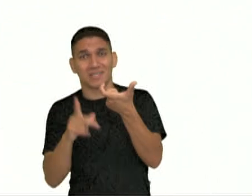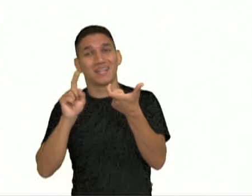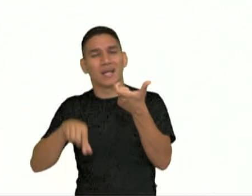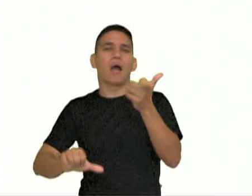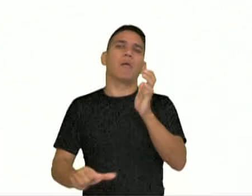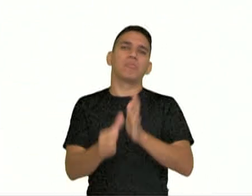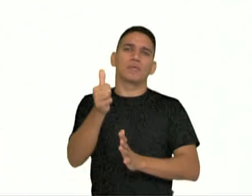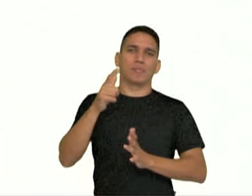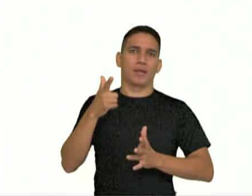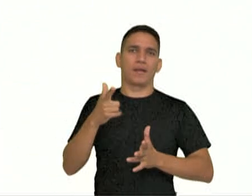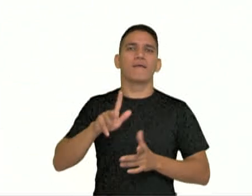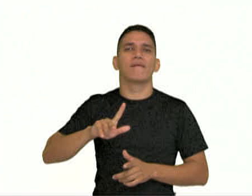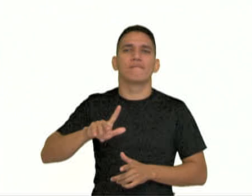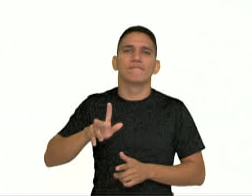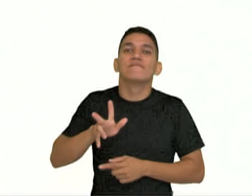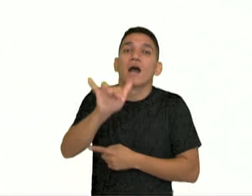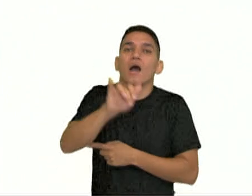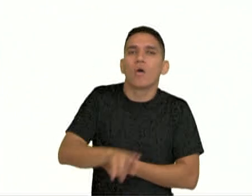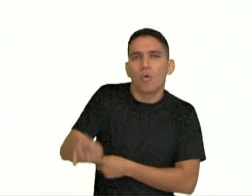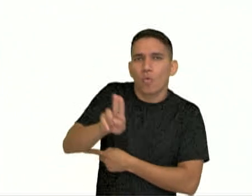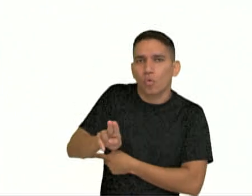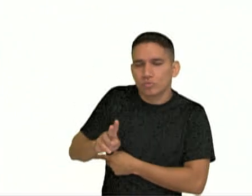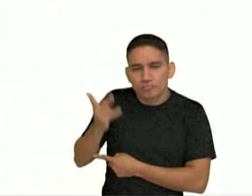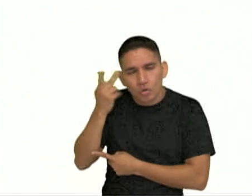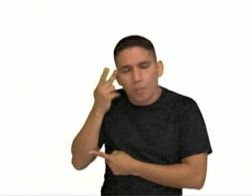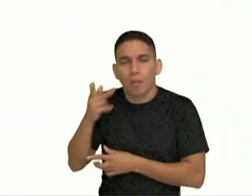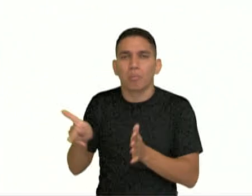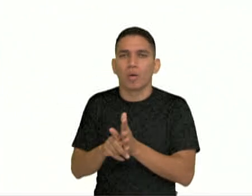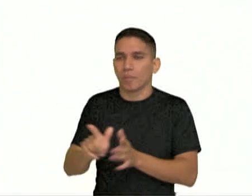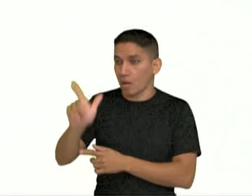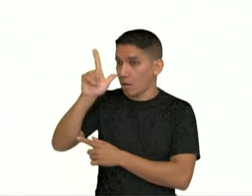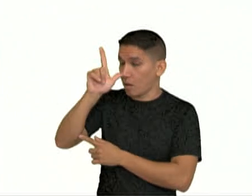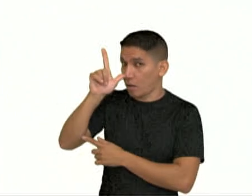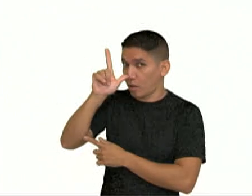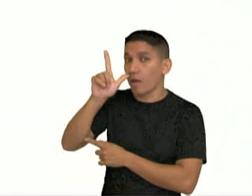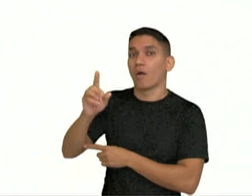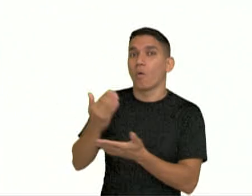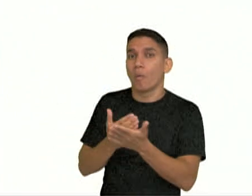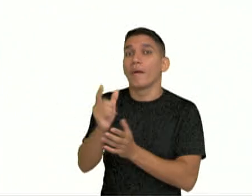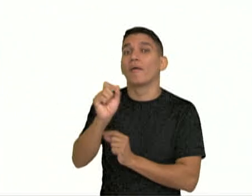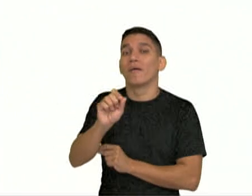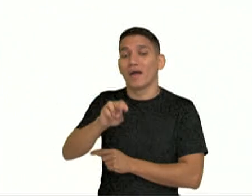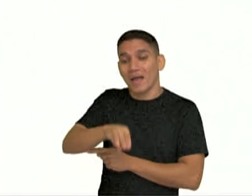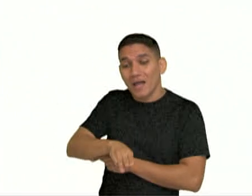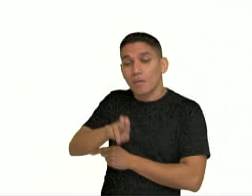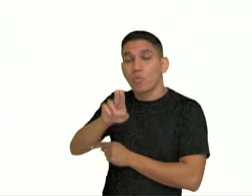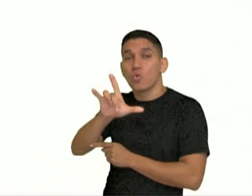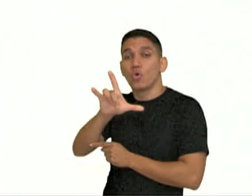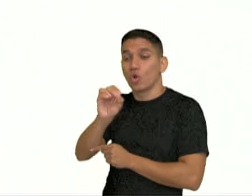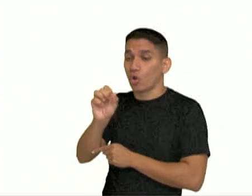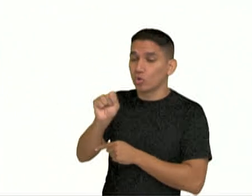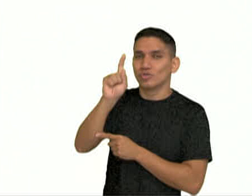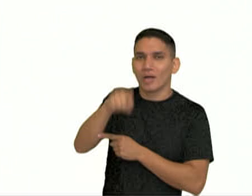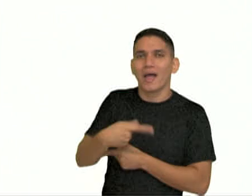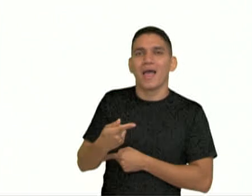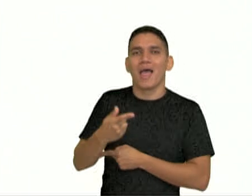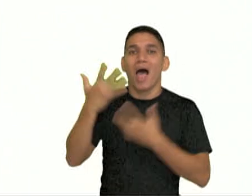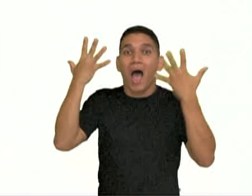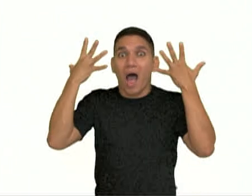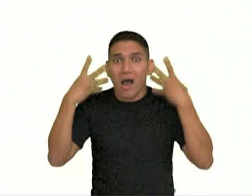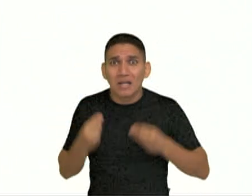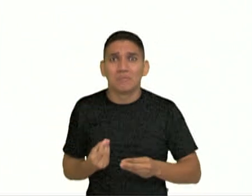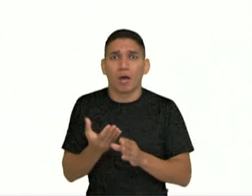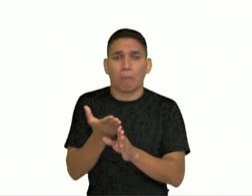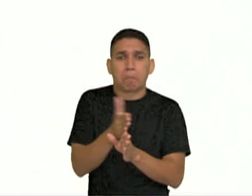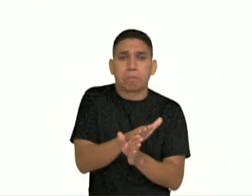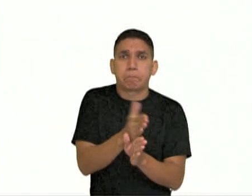aqui, o mais aceito hoje, é que veio do latim mulus, que se refere a um animal híbrido, estéril, produto do